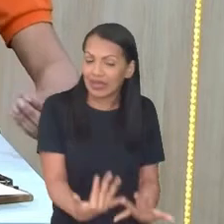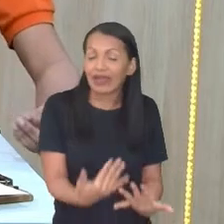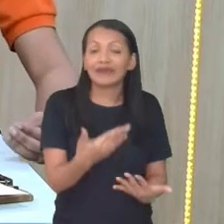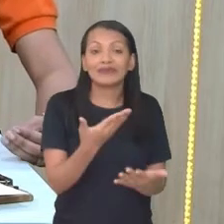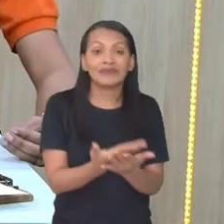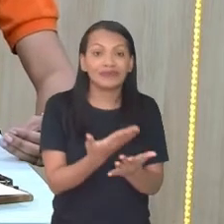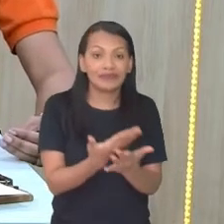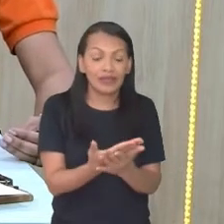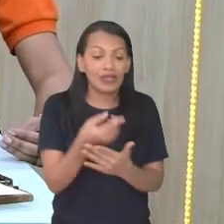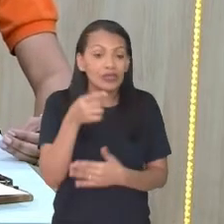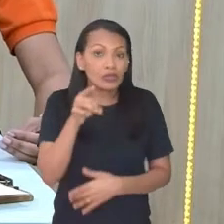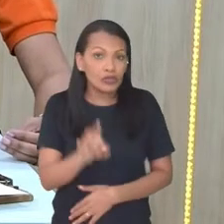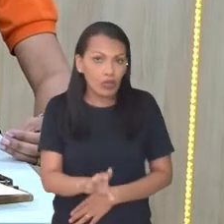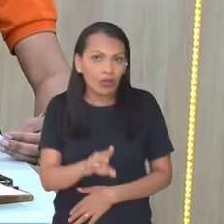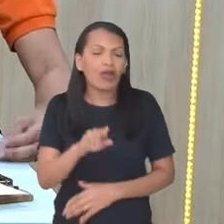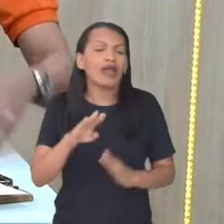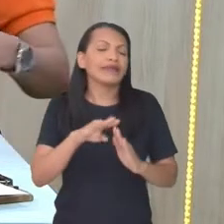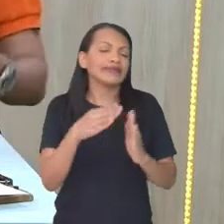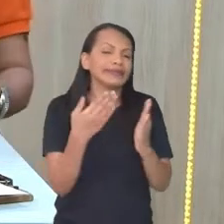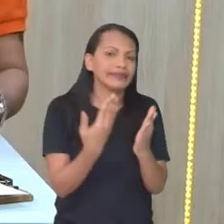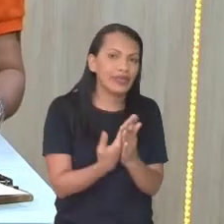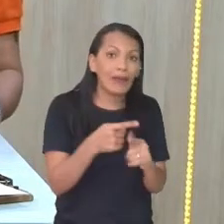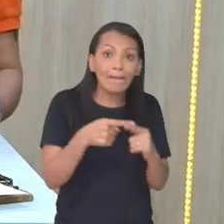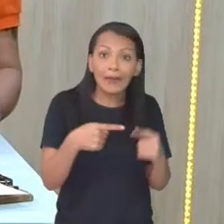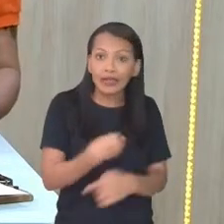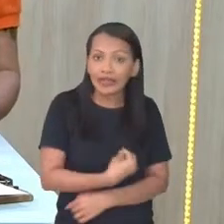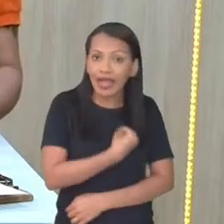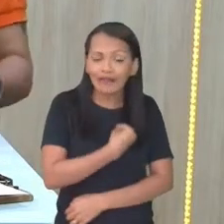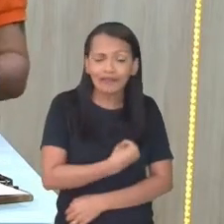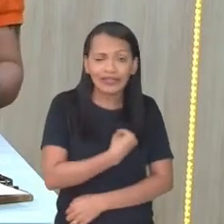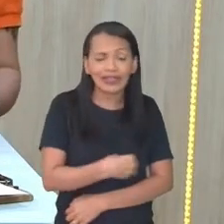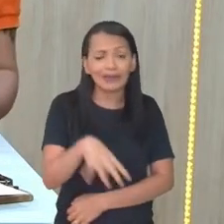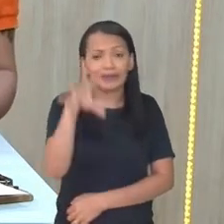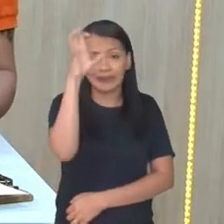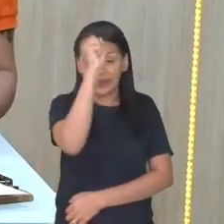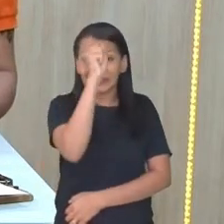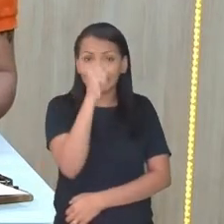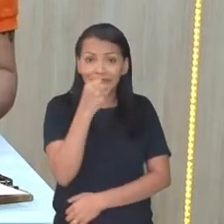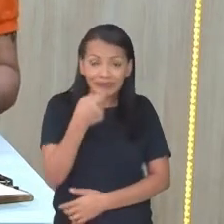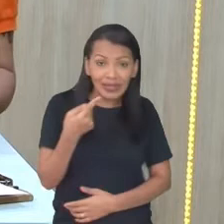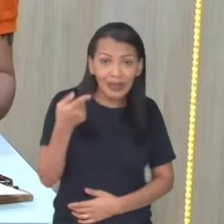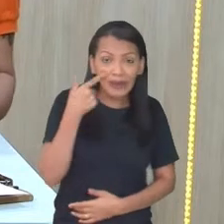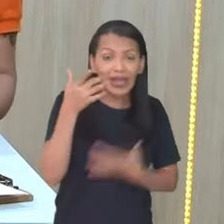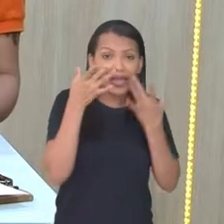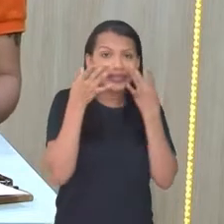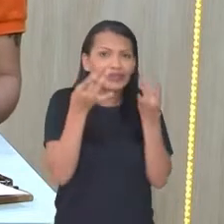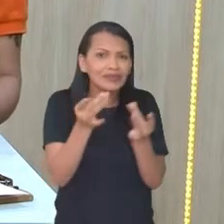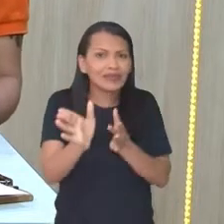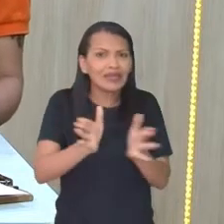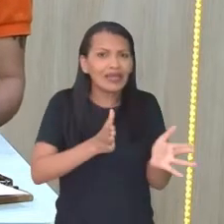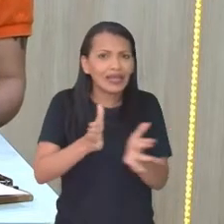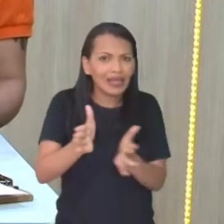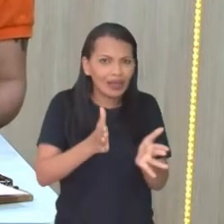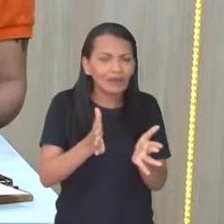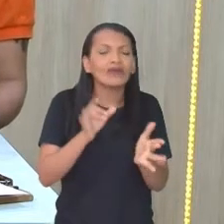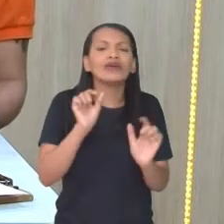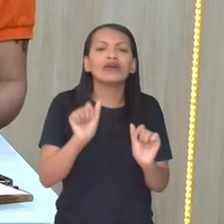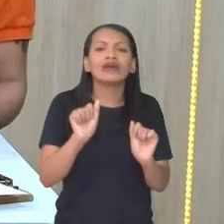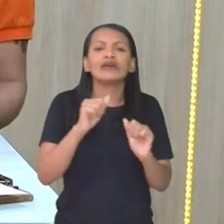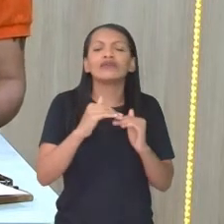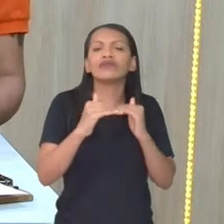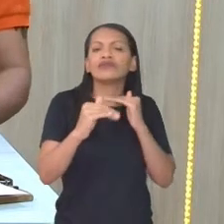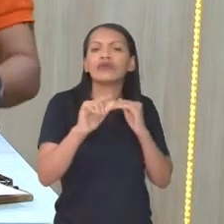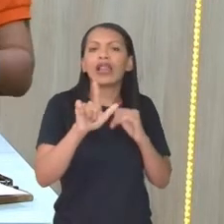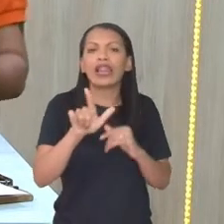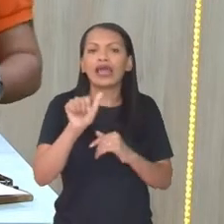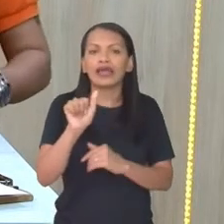ambiente formal de aprendizagem que é a escola, mas na vida. E aí eu gosto muito de chamar a atenção para a acessibilidade atitudinal, não